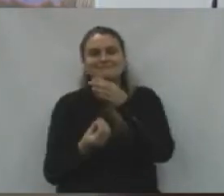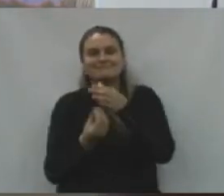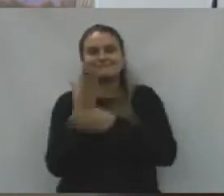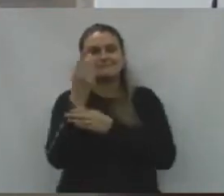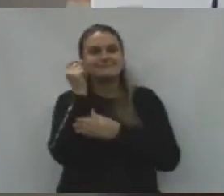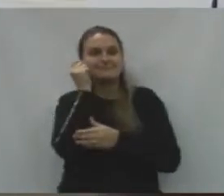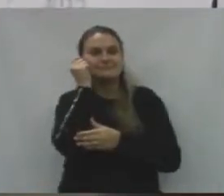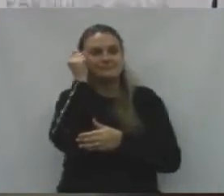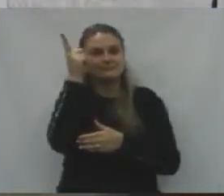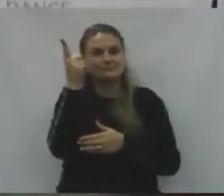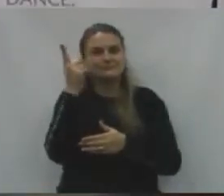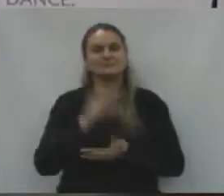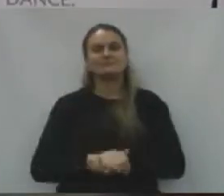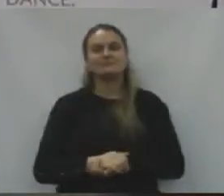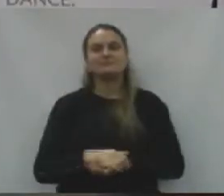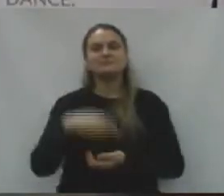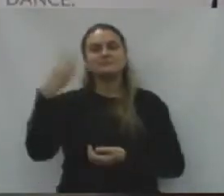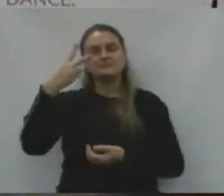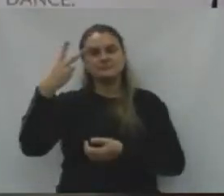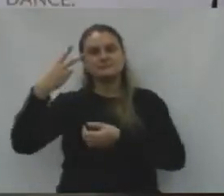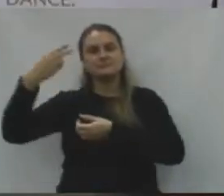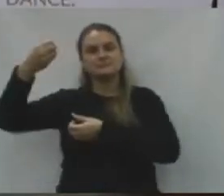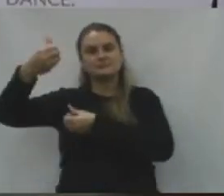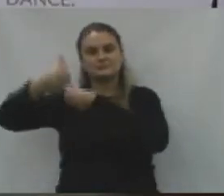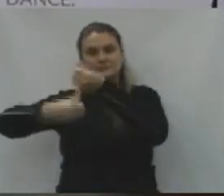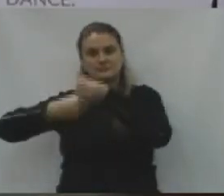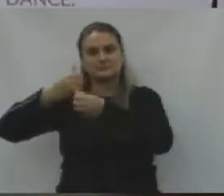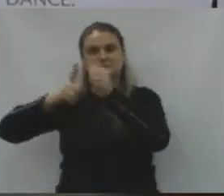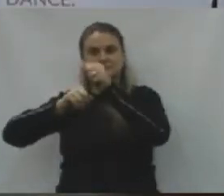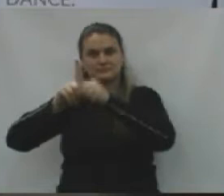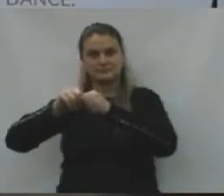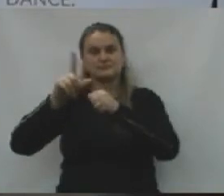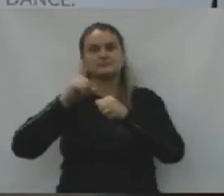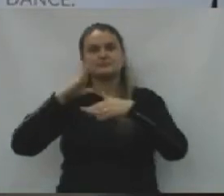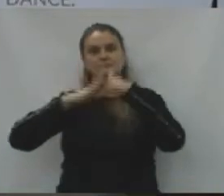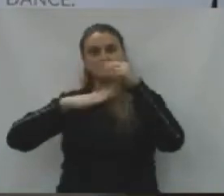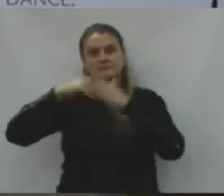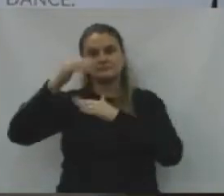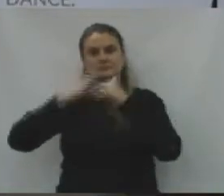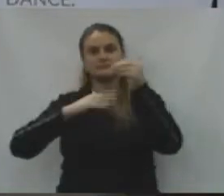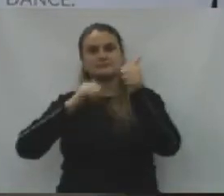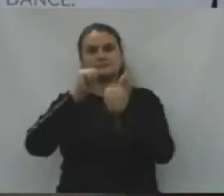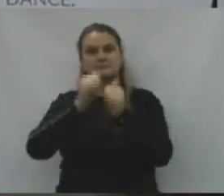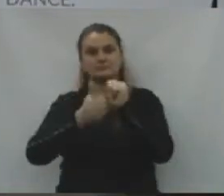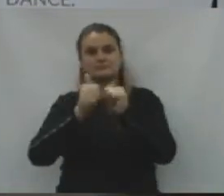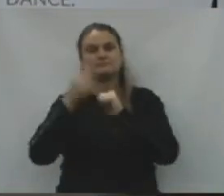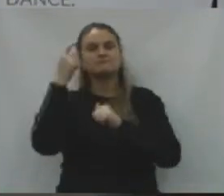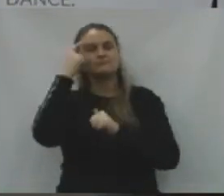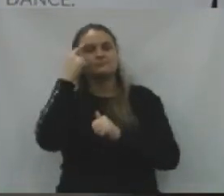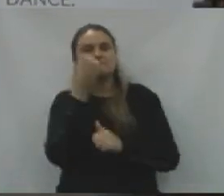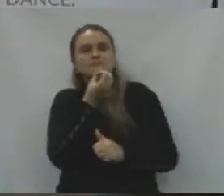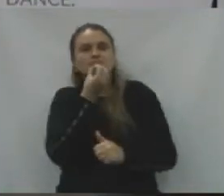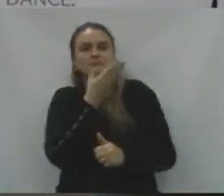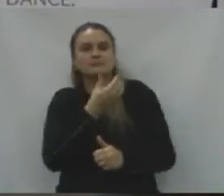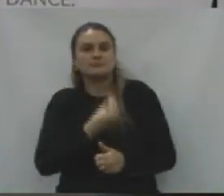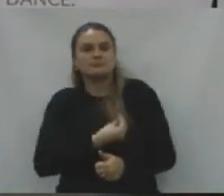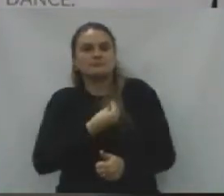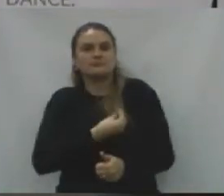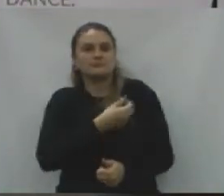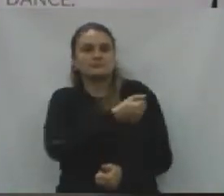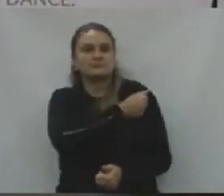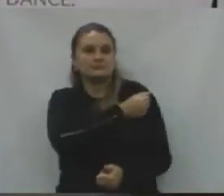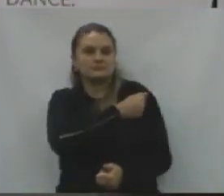projetos surjam. O segundo semestre, em que iniciamos também com a prática desportiva, pensando na qualidade de